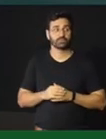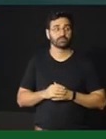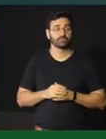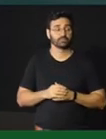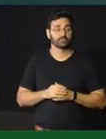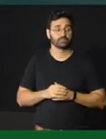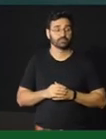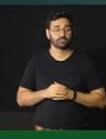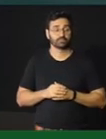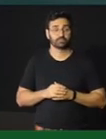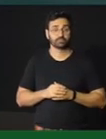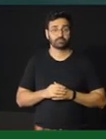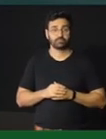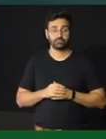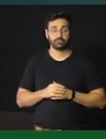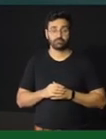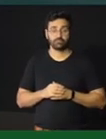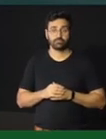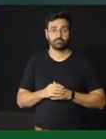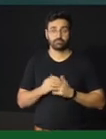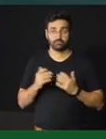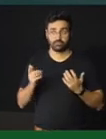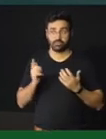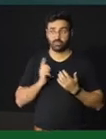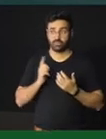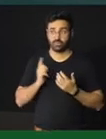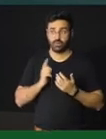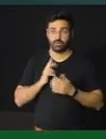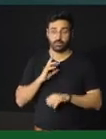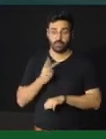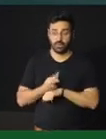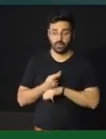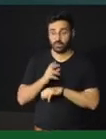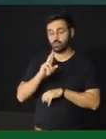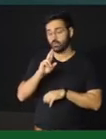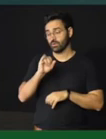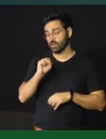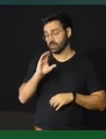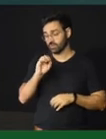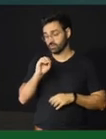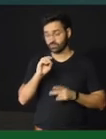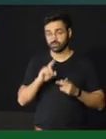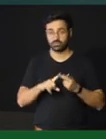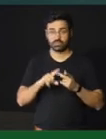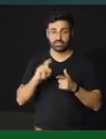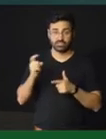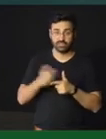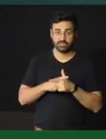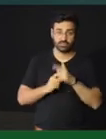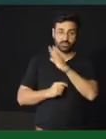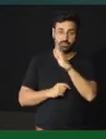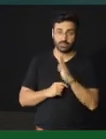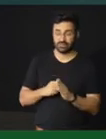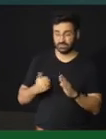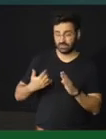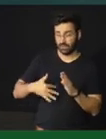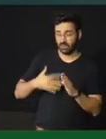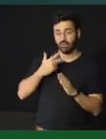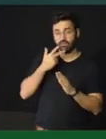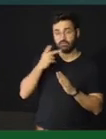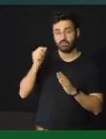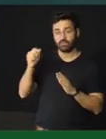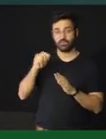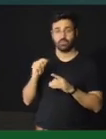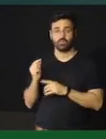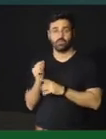do Brasil nas alturas elevando o prêmio de risco para títulos da dívida brasileira nas alturas dizendo que a inflação estava